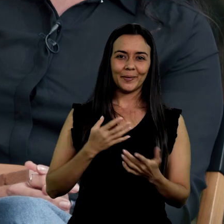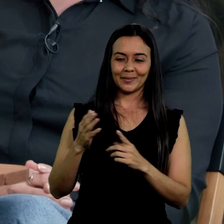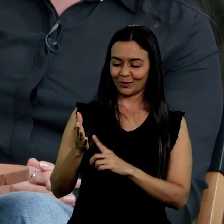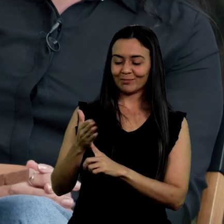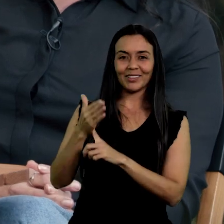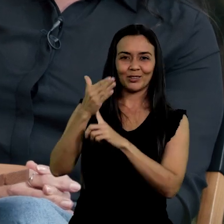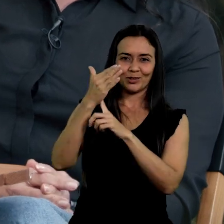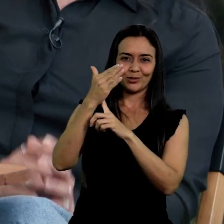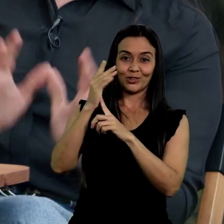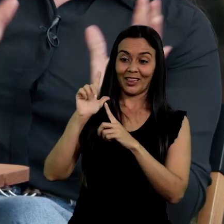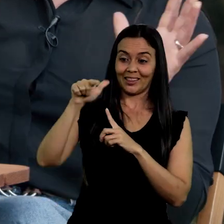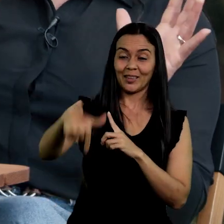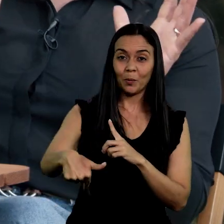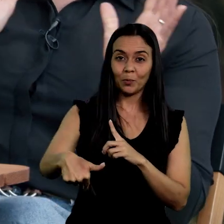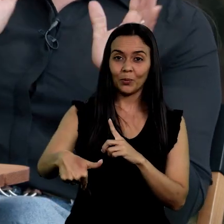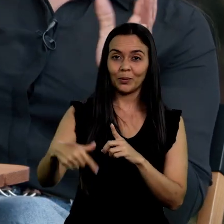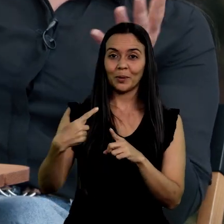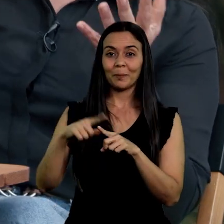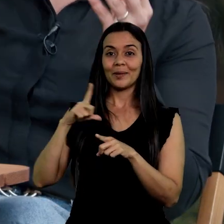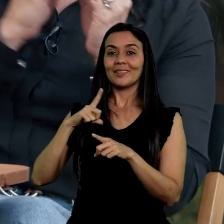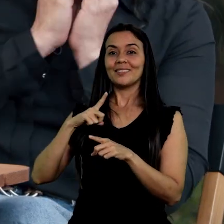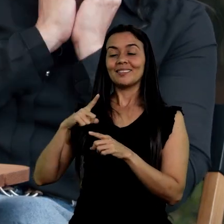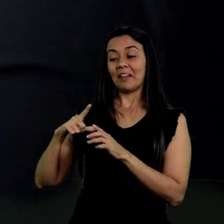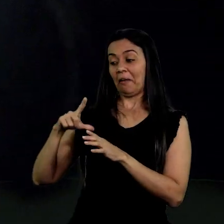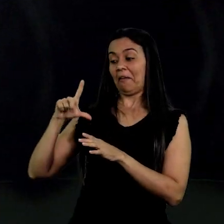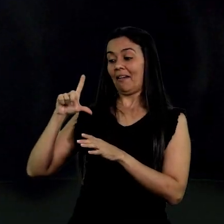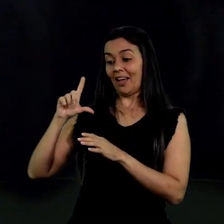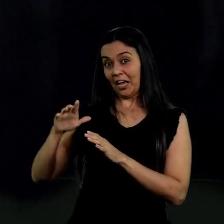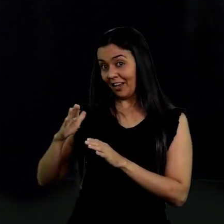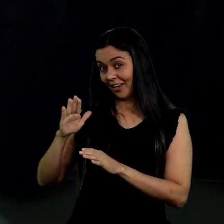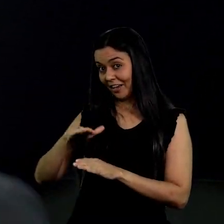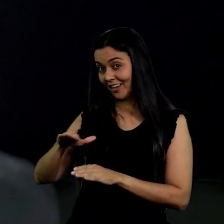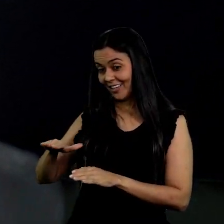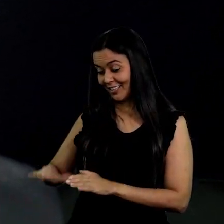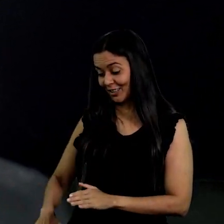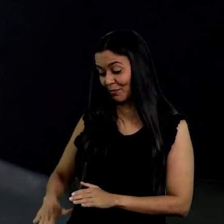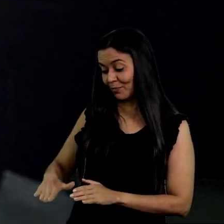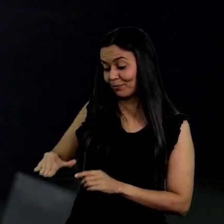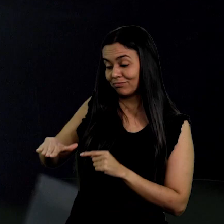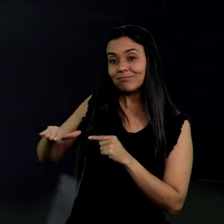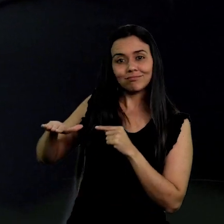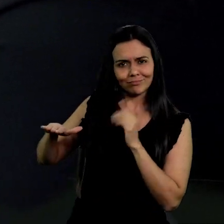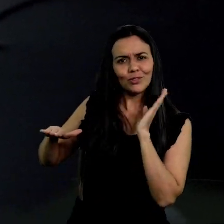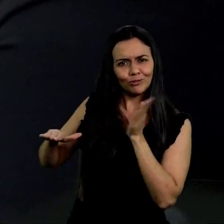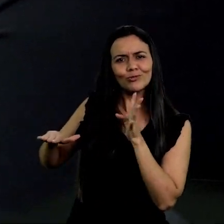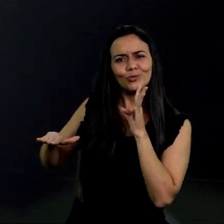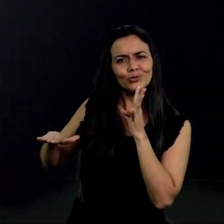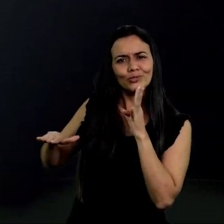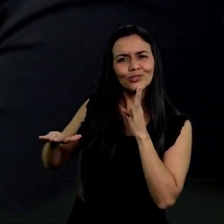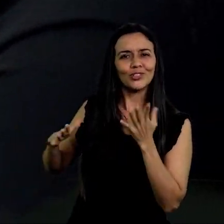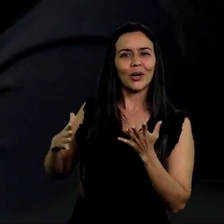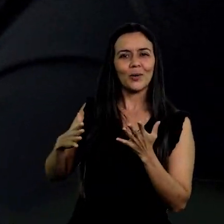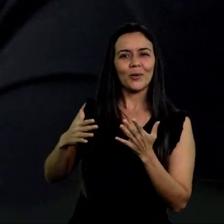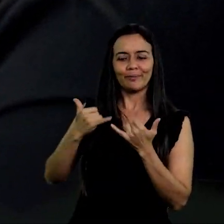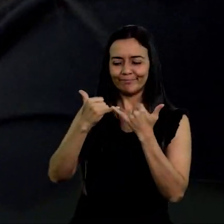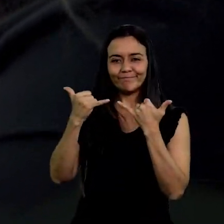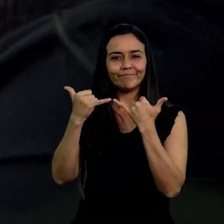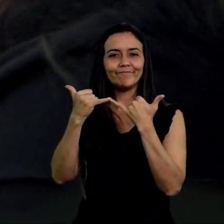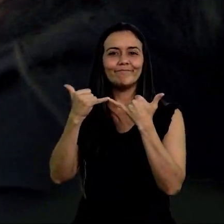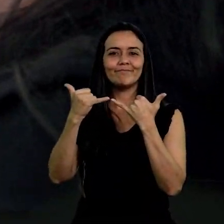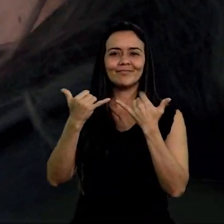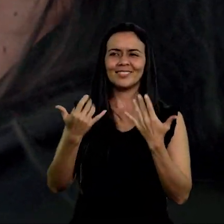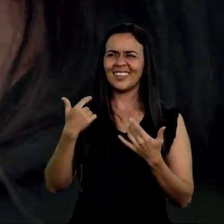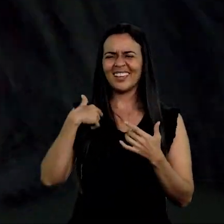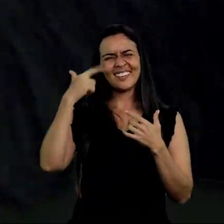aprende isso num passo. Não, assim, né? eu amei quando me contaram esse conceito, porque esclareceu muitas coisas na